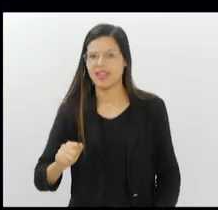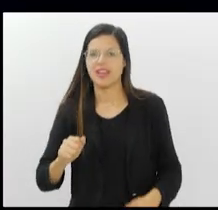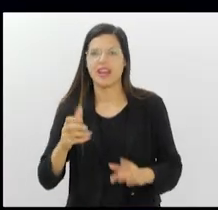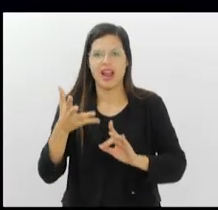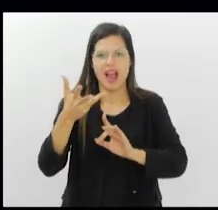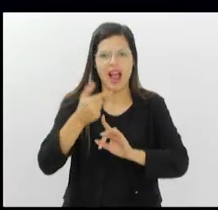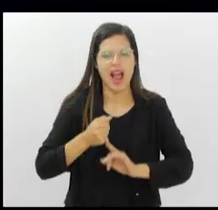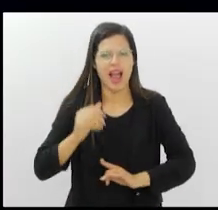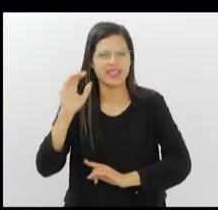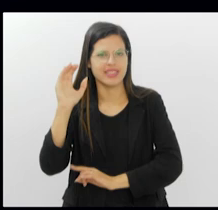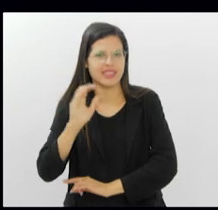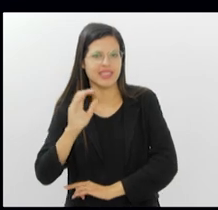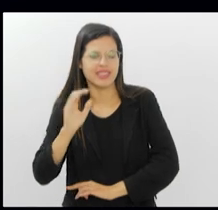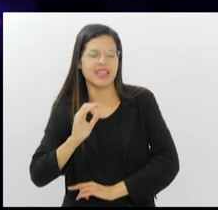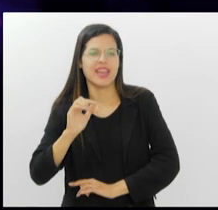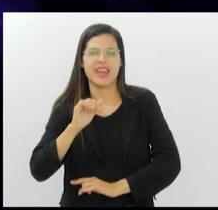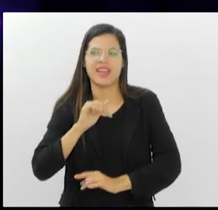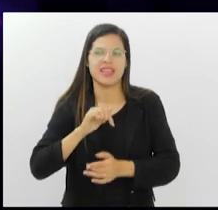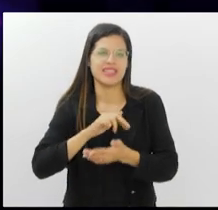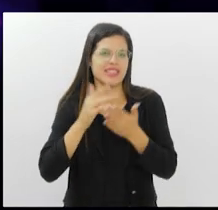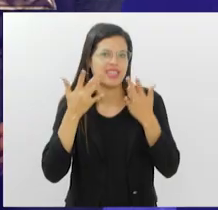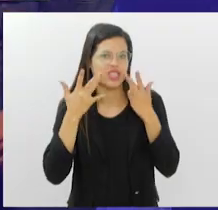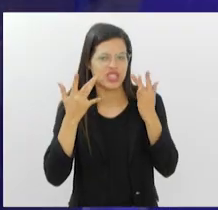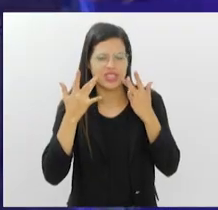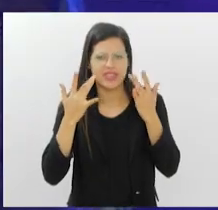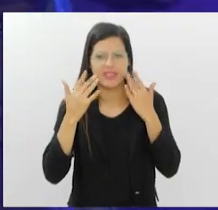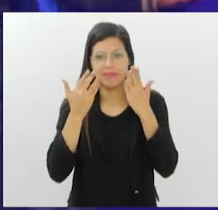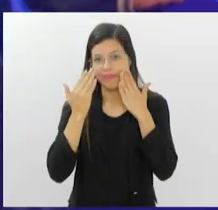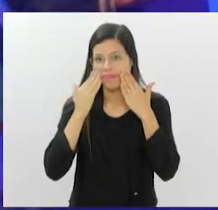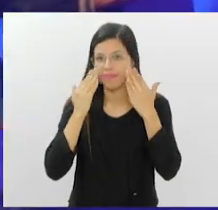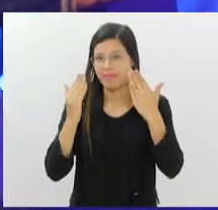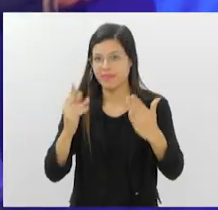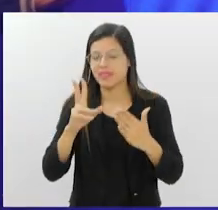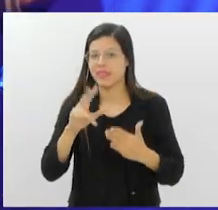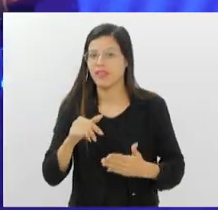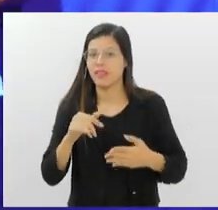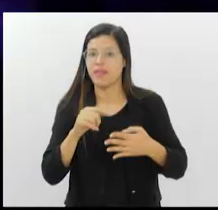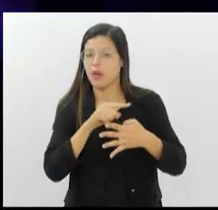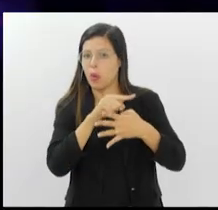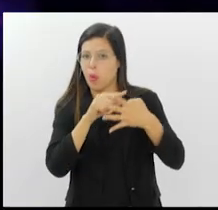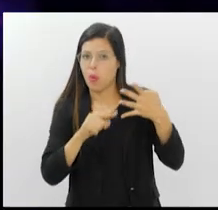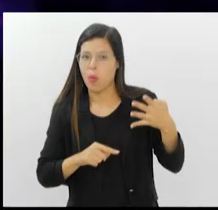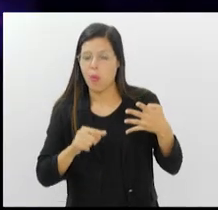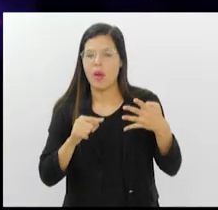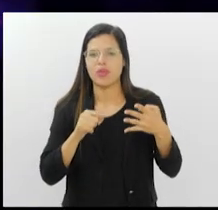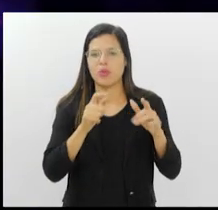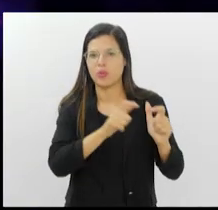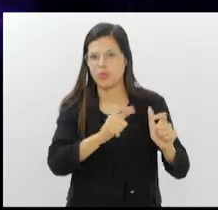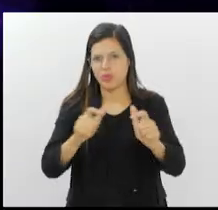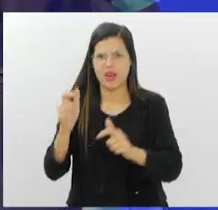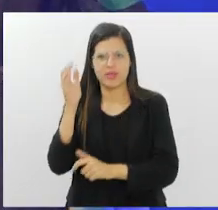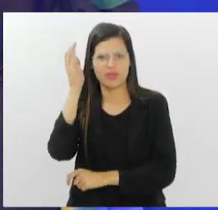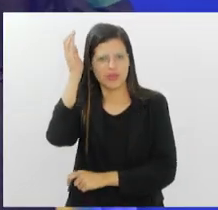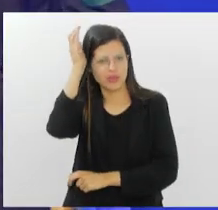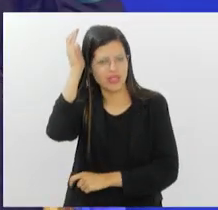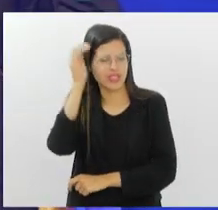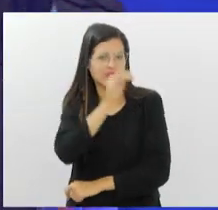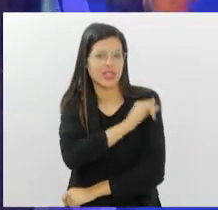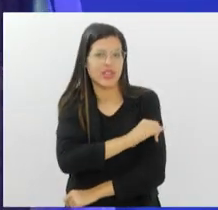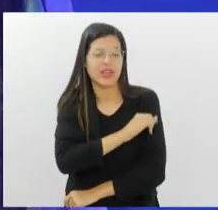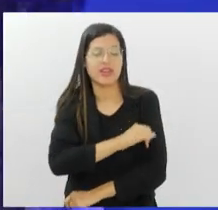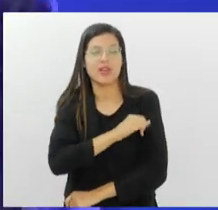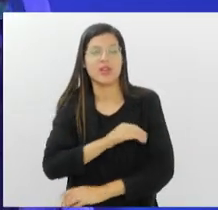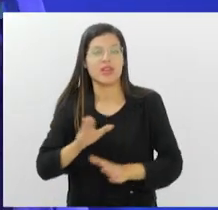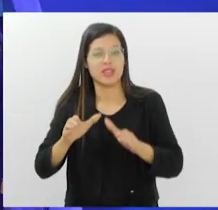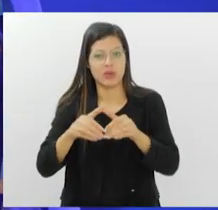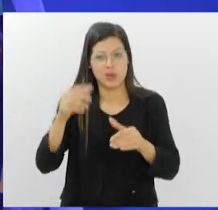dança e teatro de sombras, em uma apresentação que vai percorrer 4 palcos do Sesc Rio de Janeiro. A banda paulista